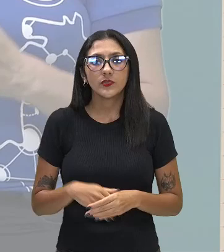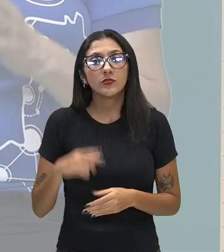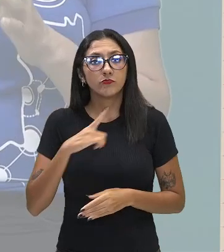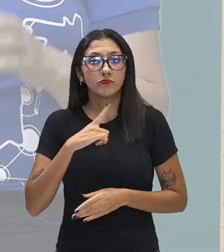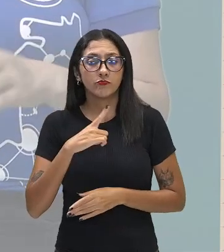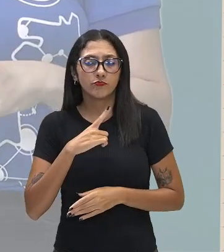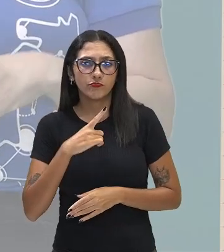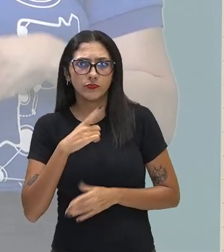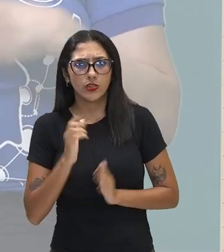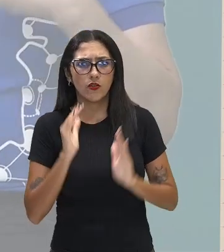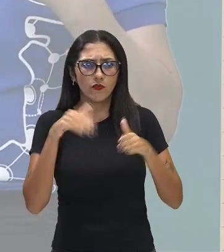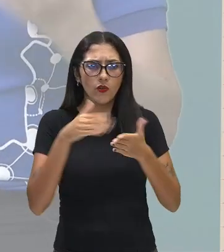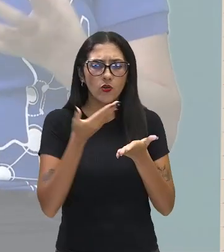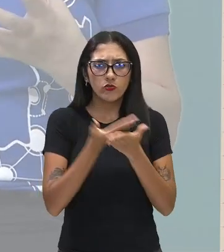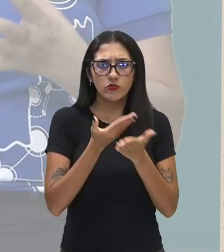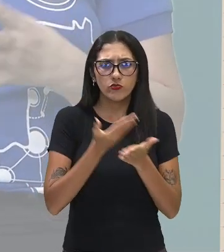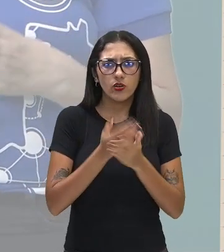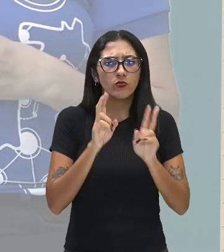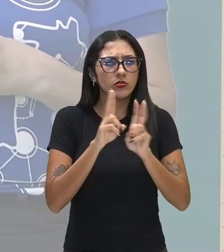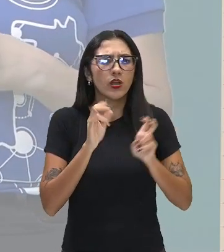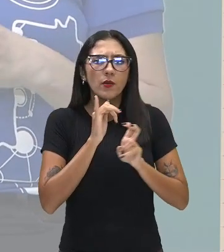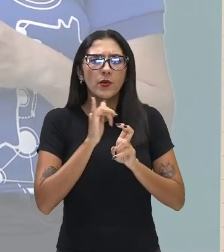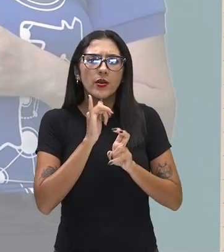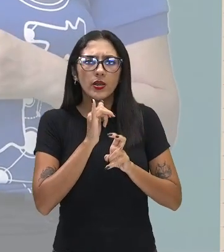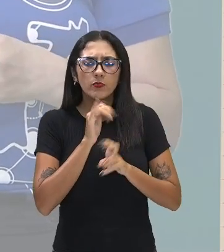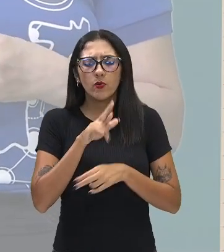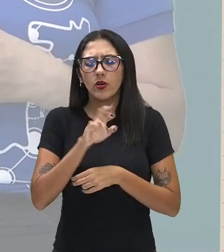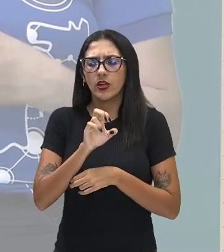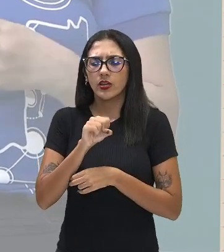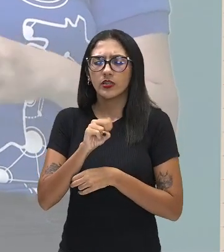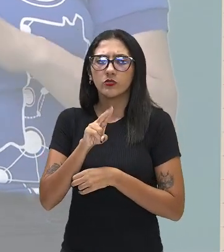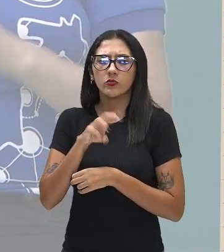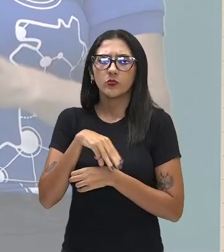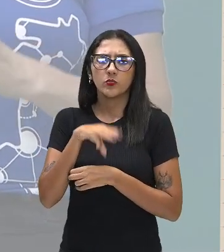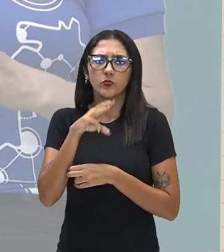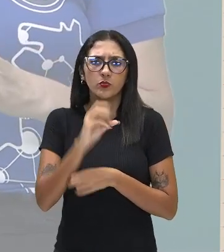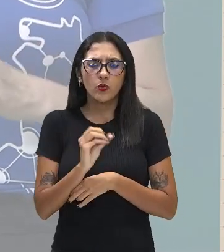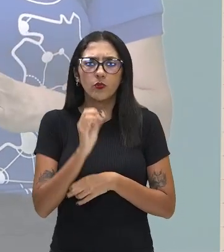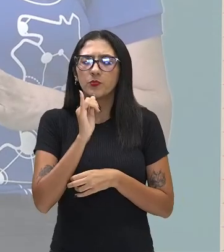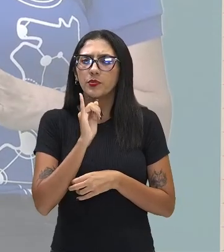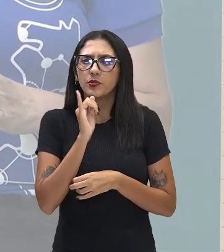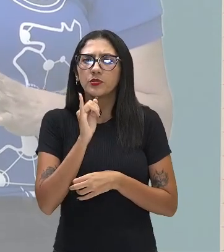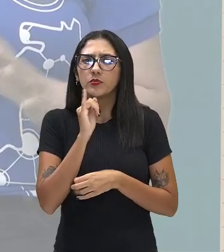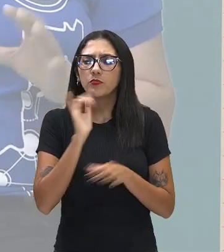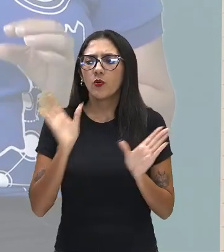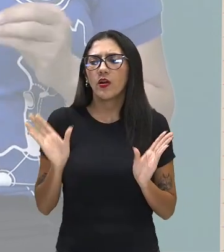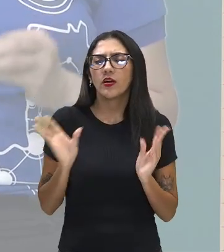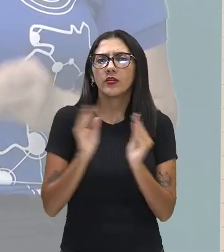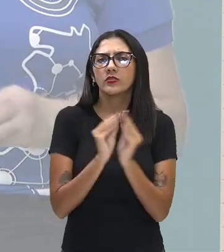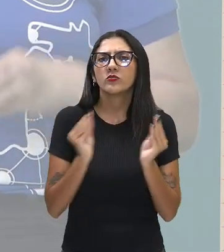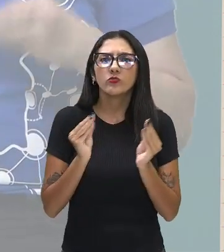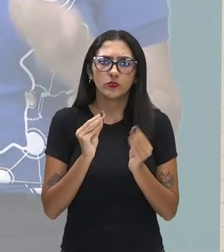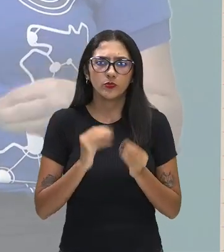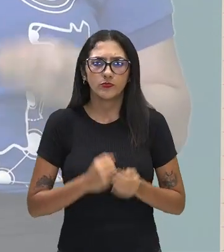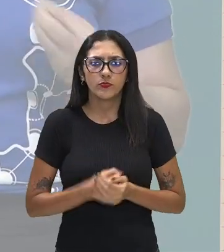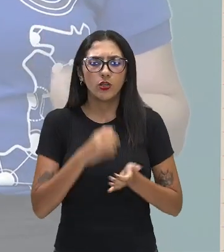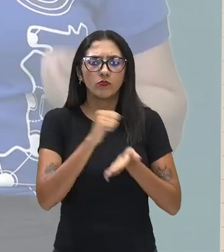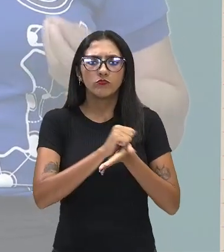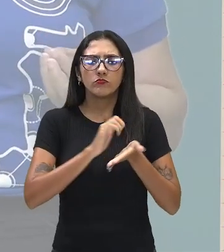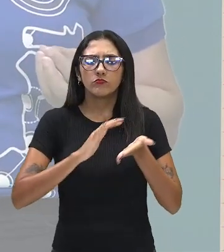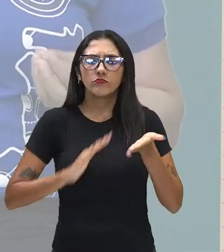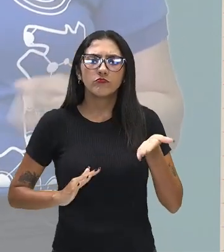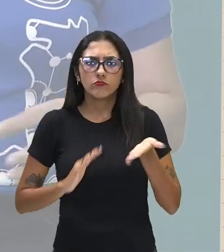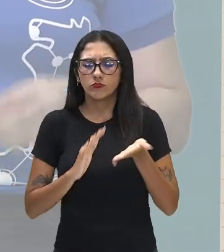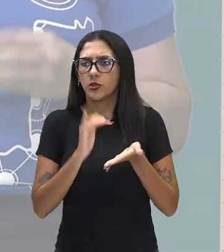falar de um resumo de trabalhos científicos, por exemplo. Eu não vou fazer um resumo de